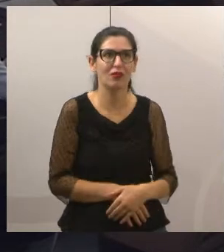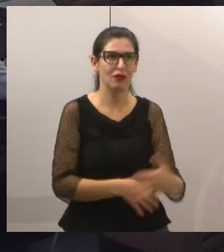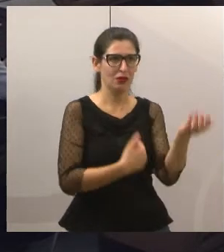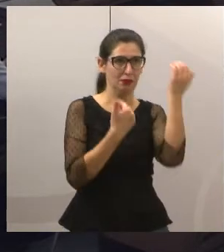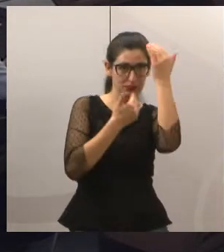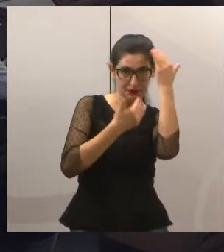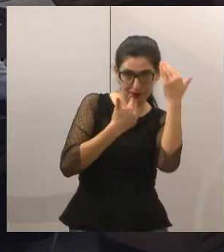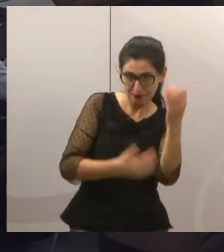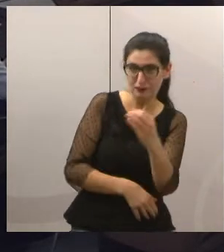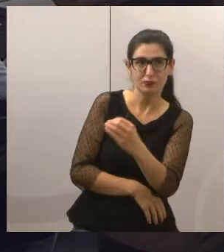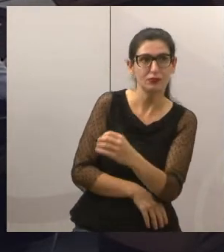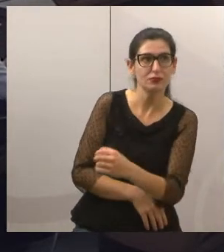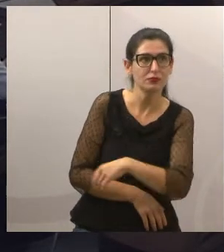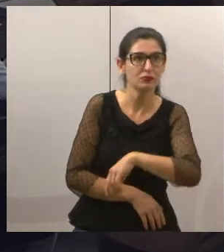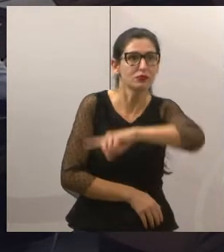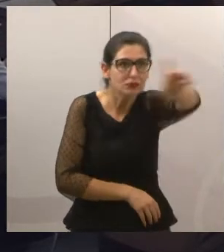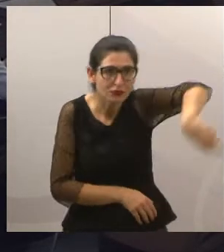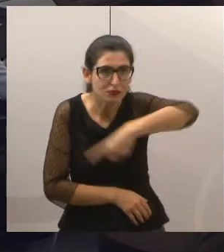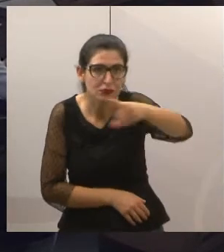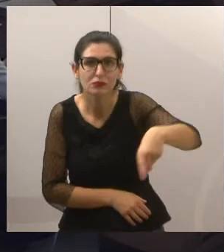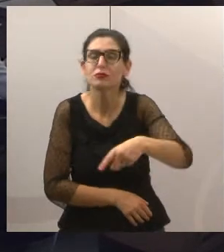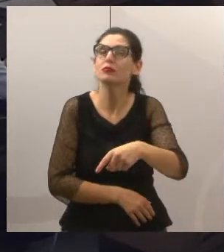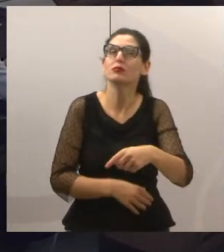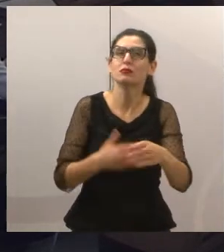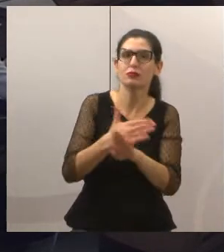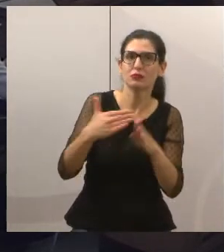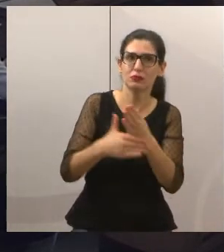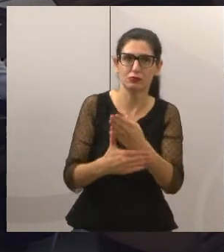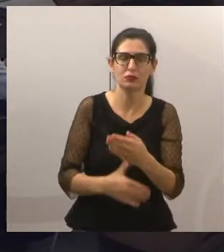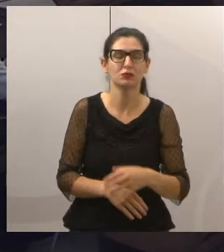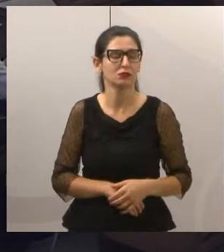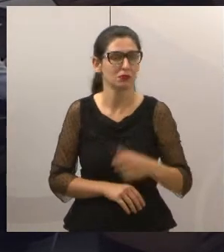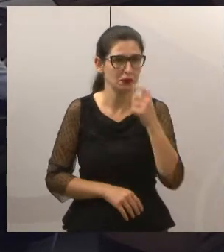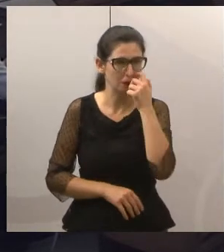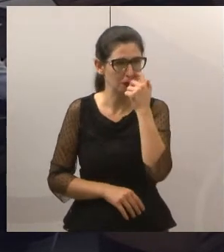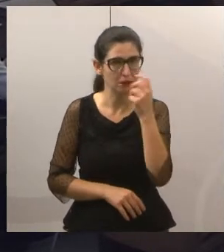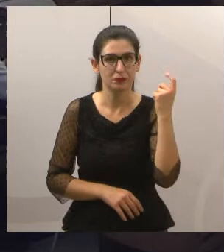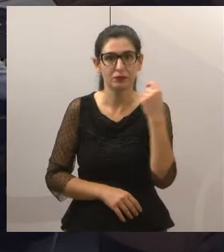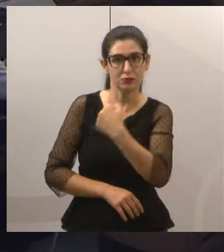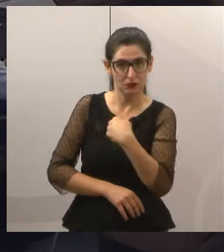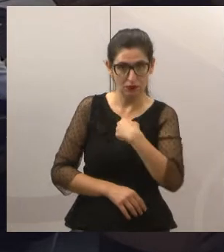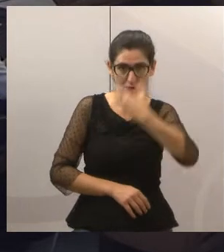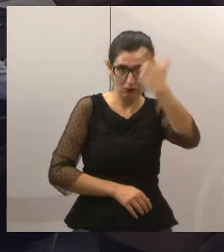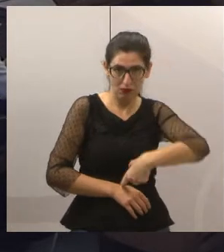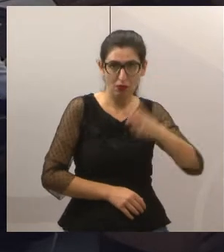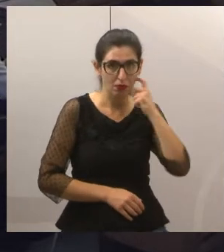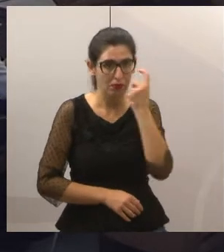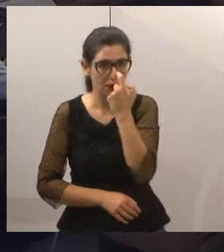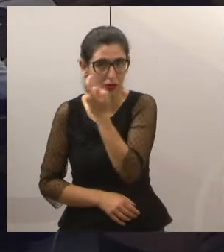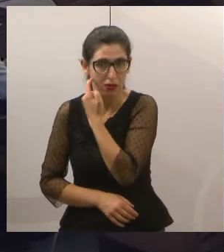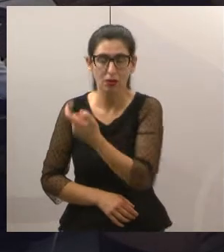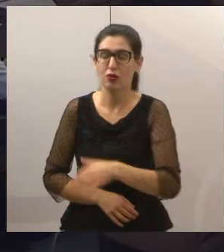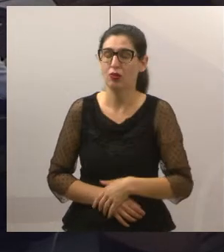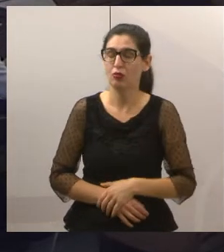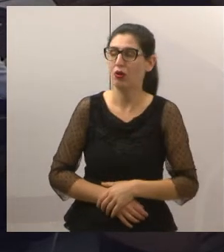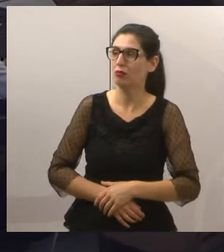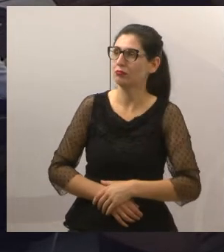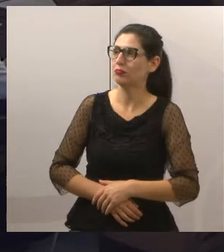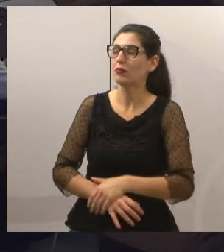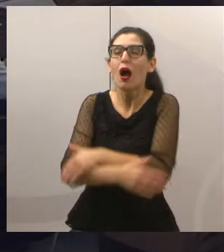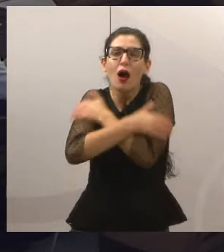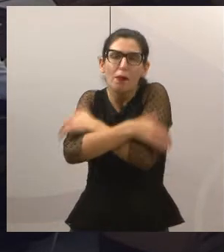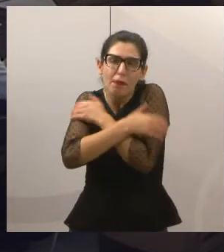agradecer essas presenças de vocês aí e já quero, em nome do Parque Minha Lua, já mandar um abraço pelo povo do Parque Minha Lua